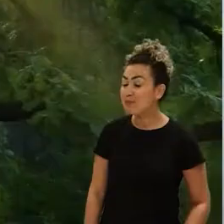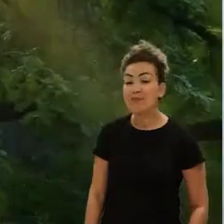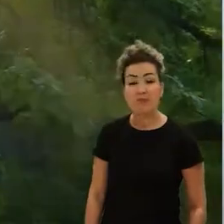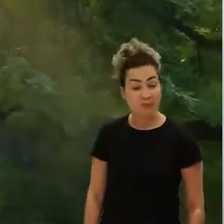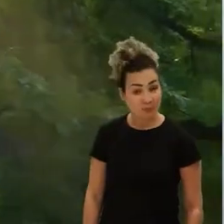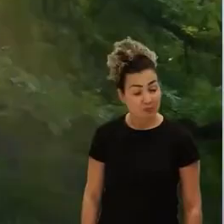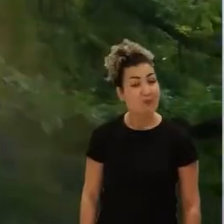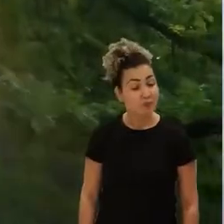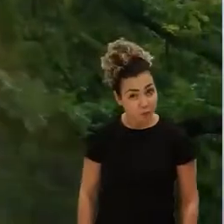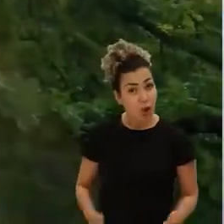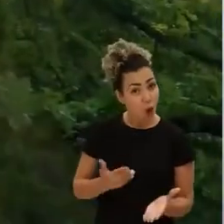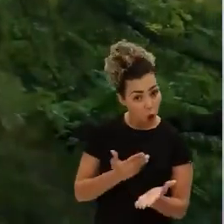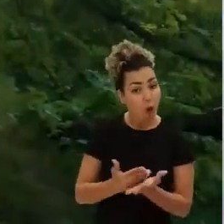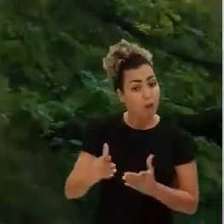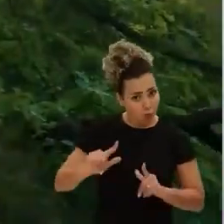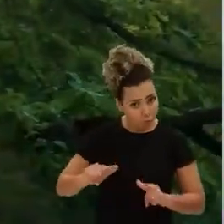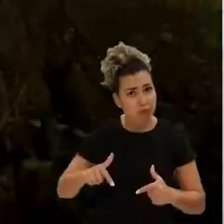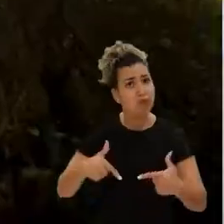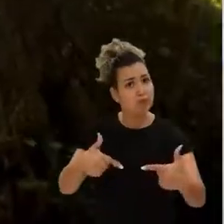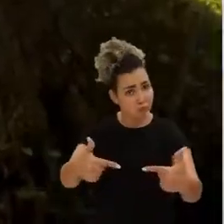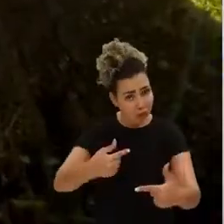Esse projeto já começou.